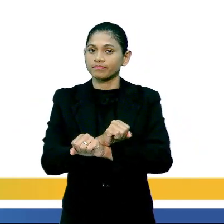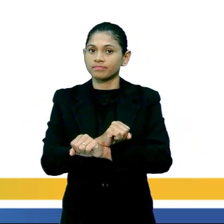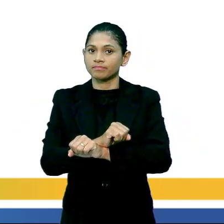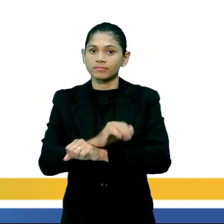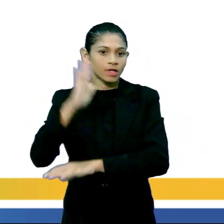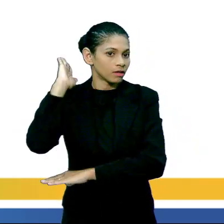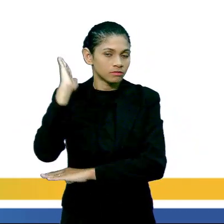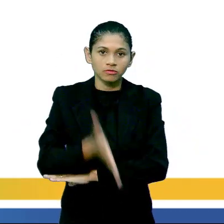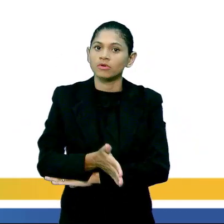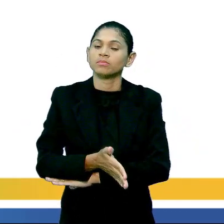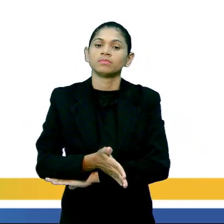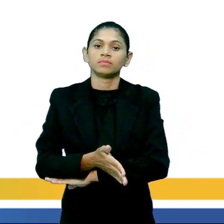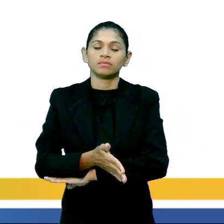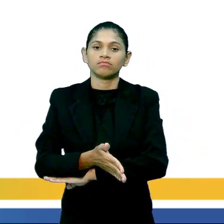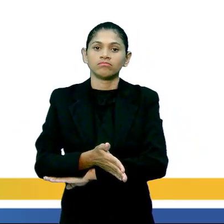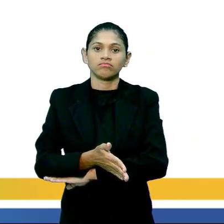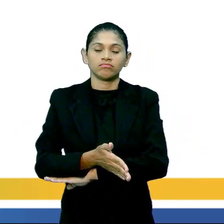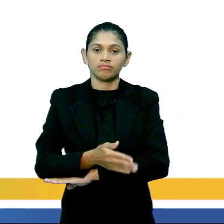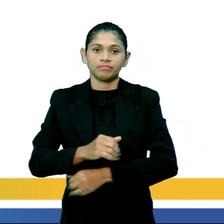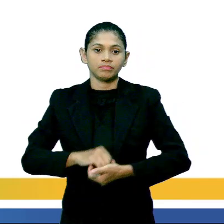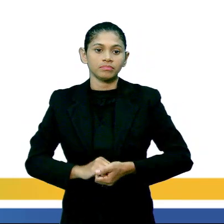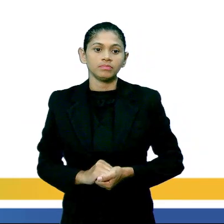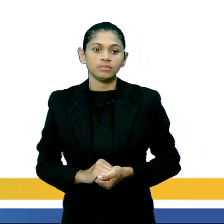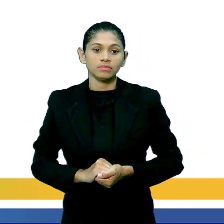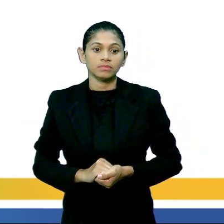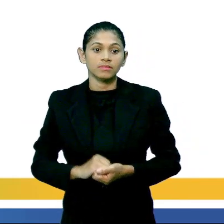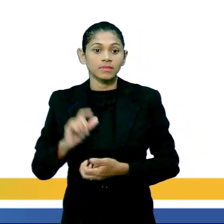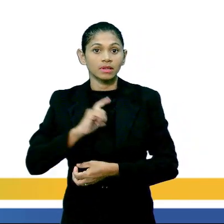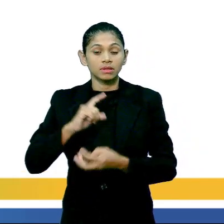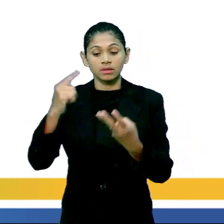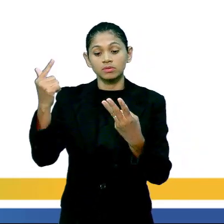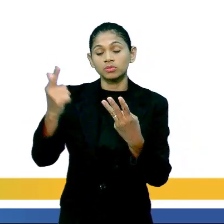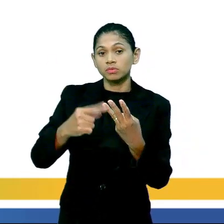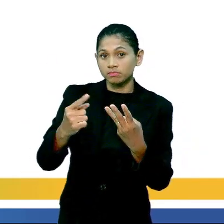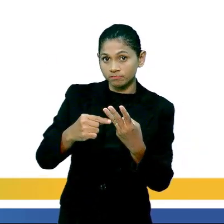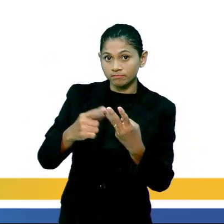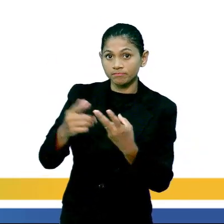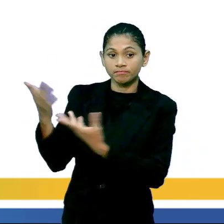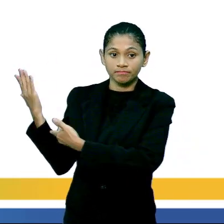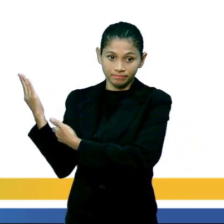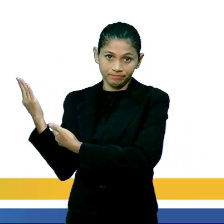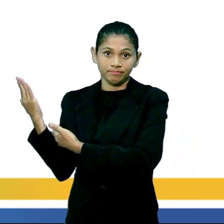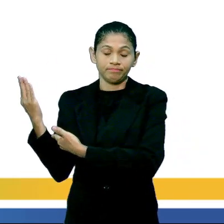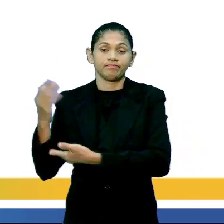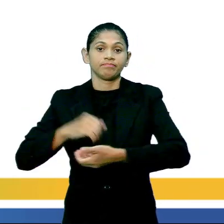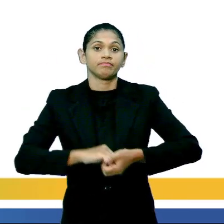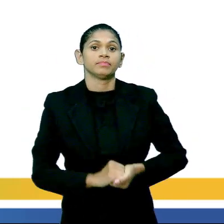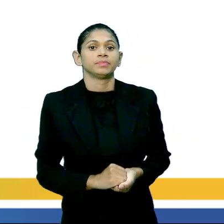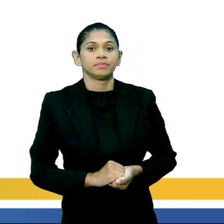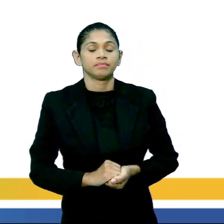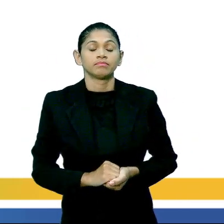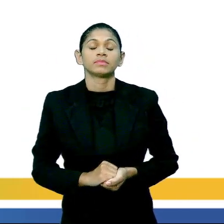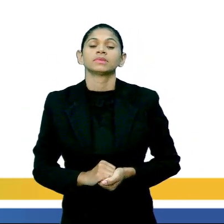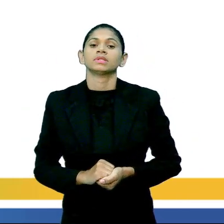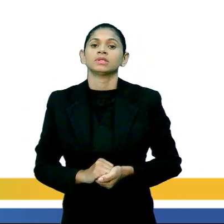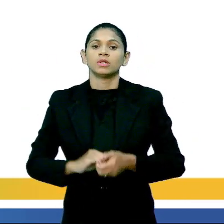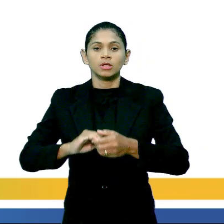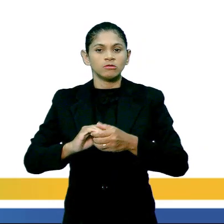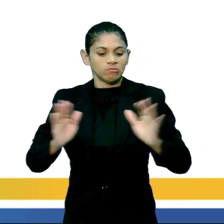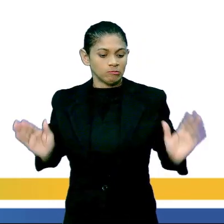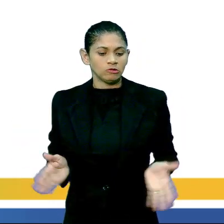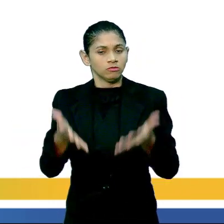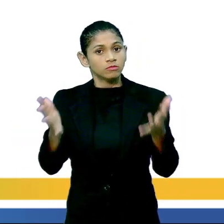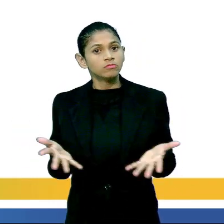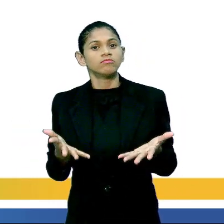sem um espaço de tempo, tá? E aí a gente tem também os escravagistas, e aí esses aí